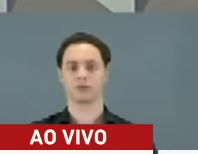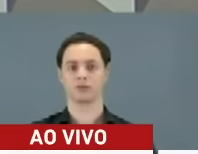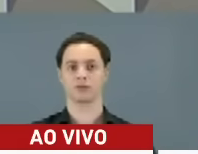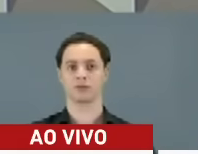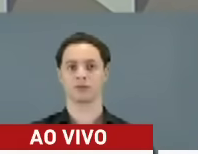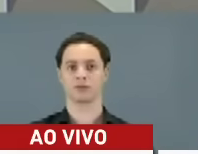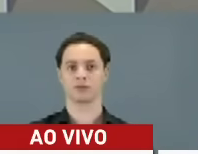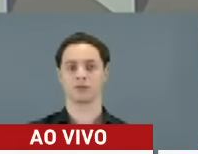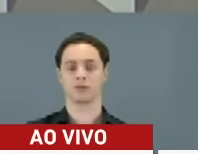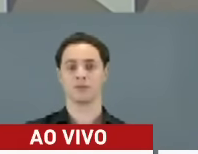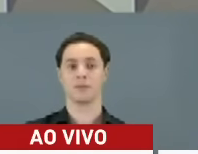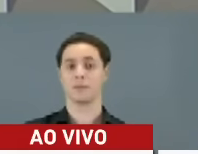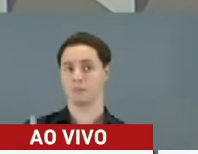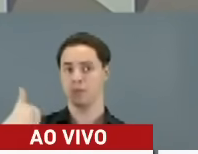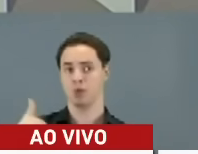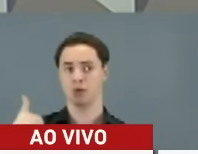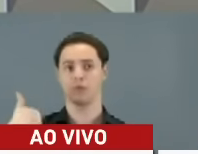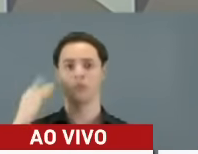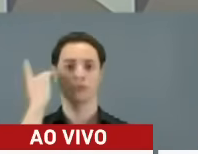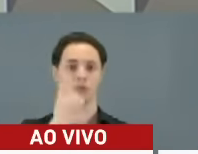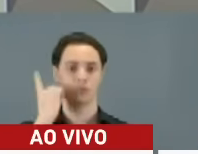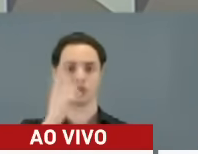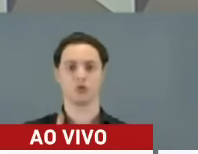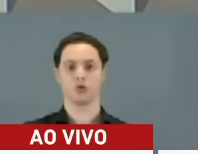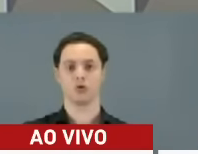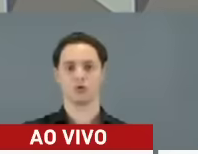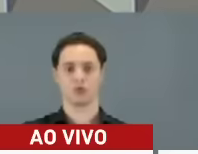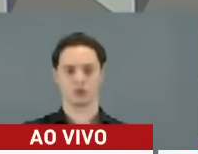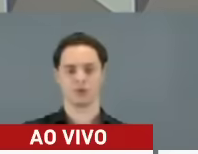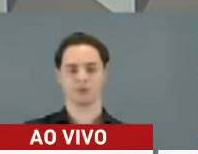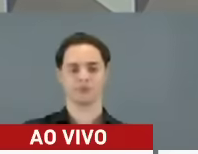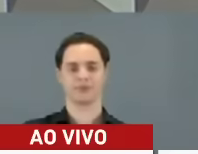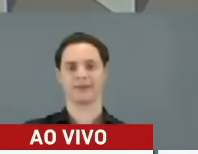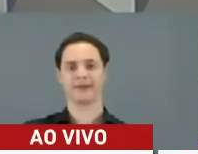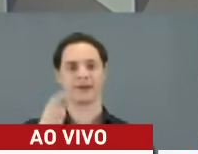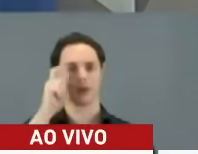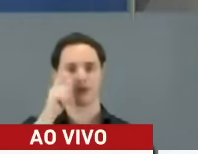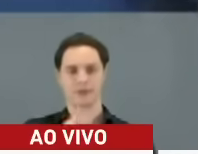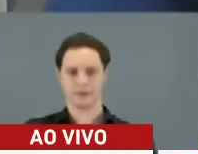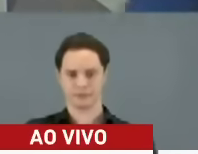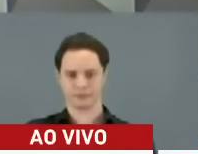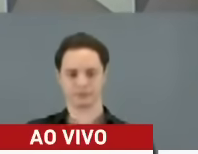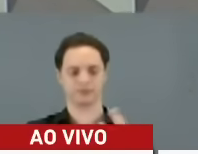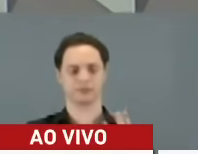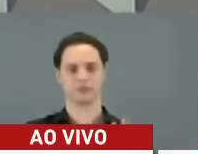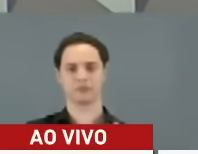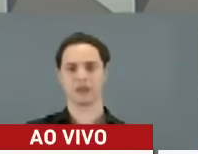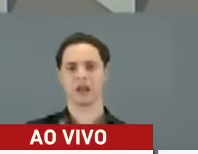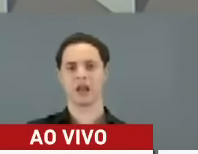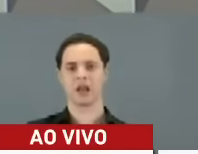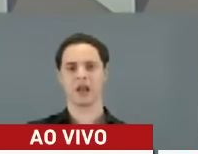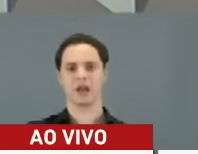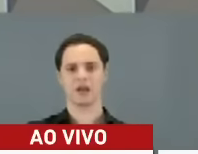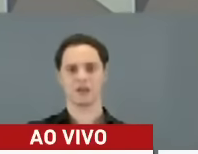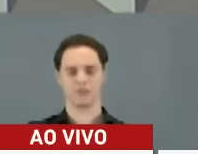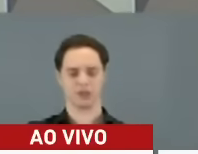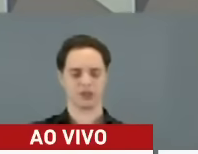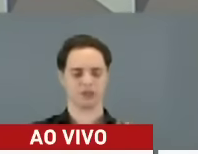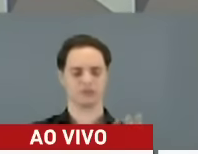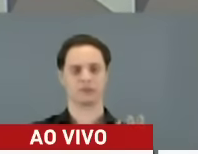Em primeiro lugar, o deputado Rubem Pereira, depois o senador Espiridião Amin, depois o deputado Ramagem, depois o senador Sérgio Moro. Eu peço que